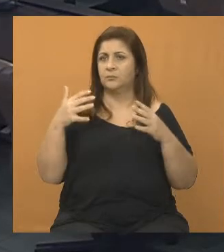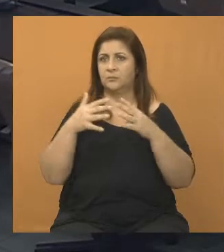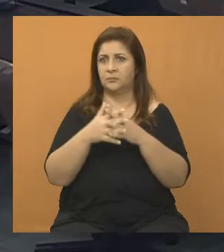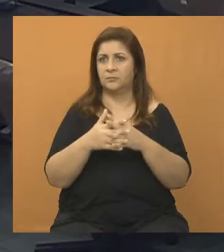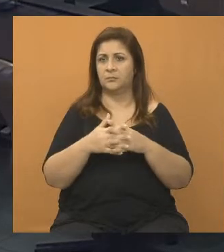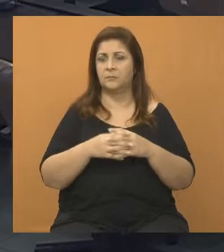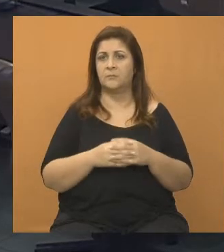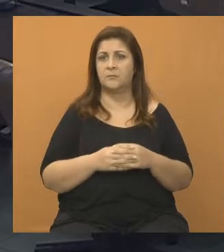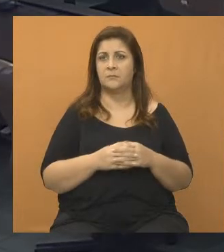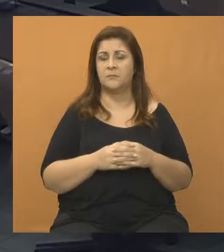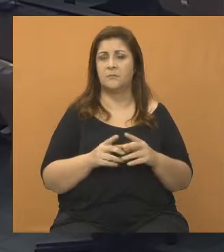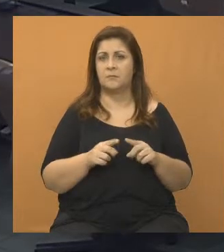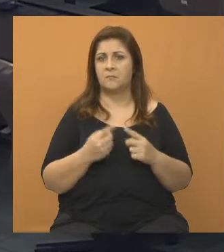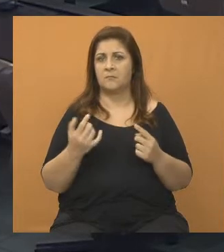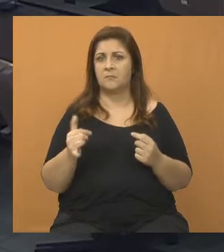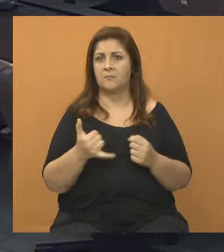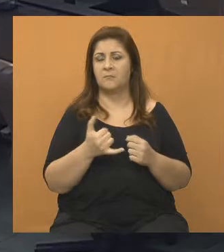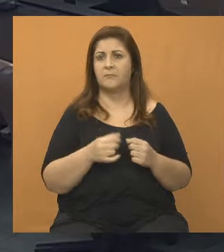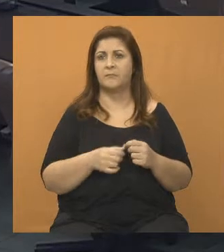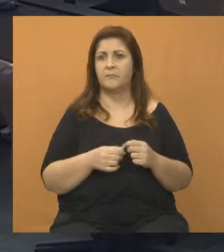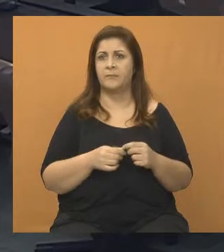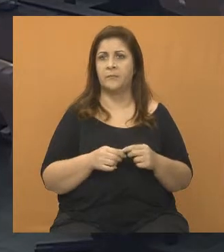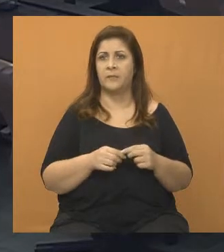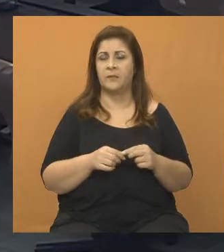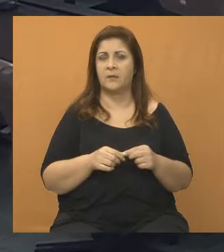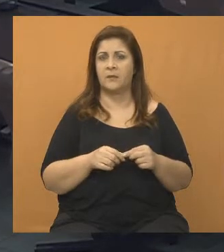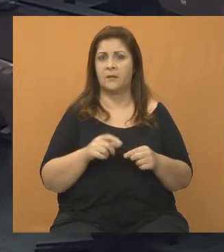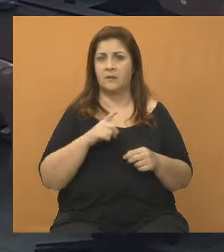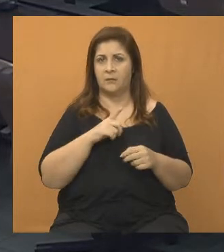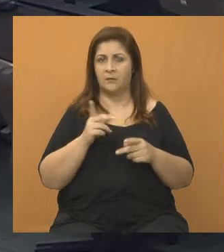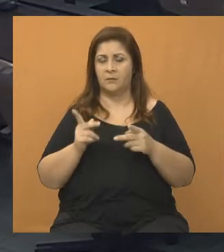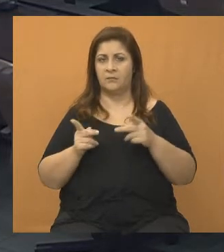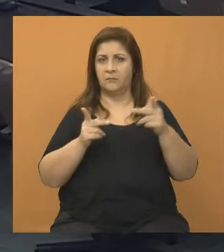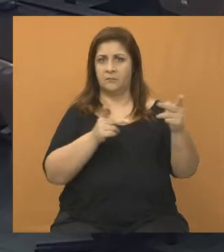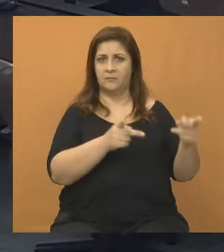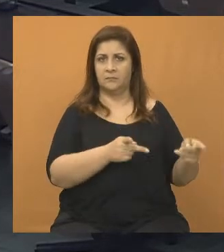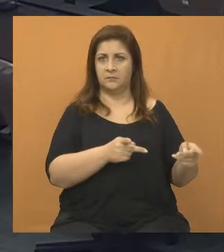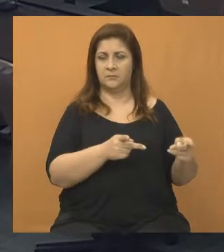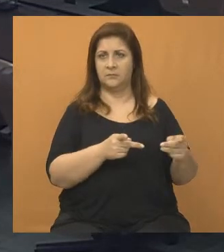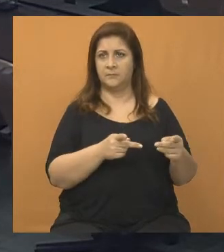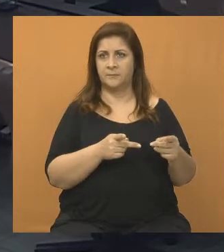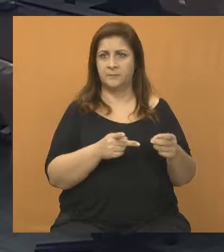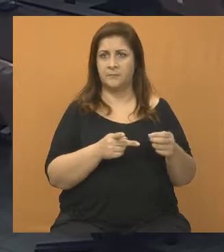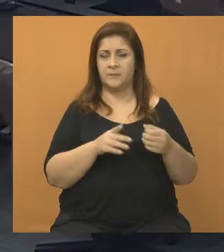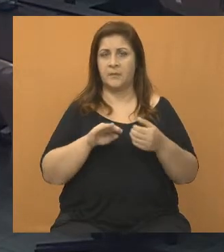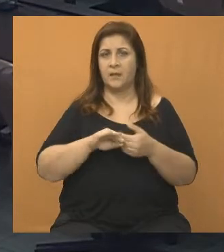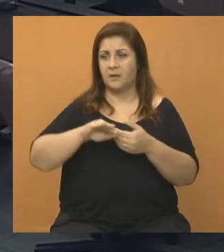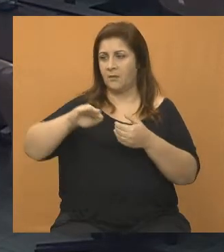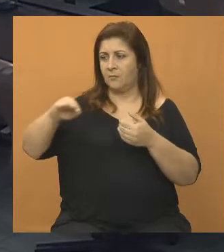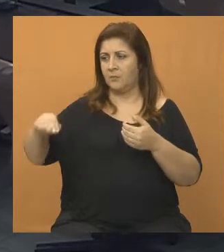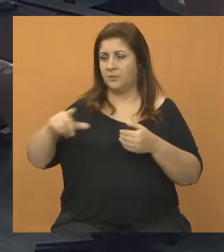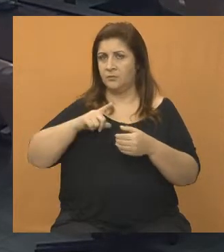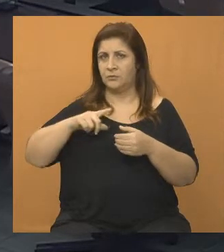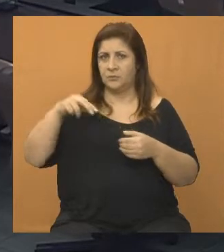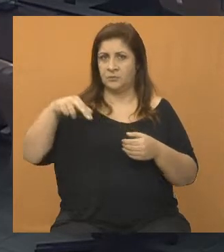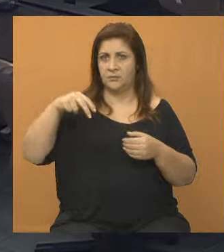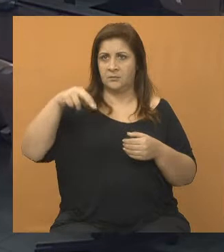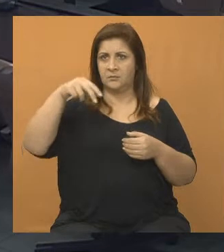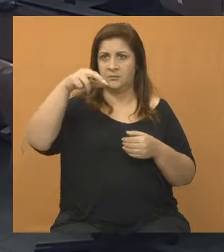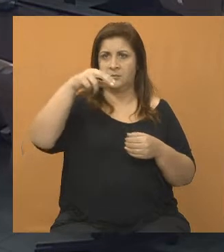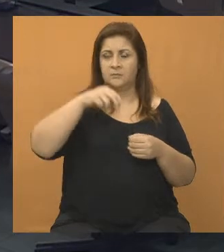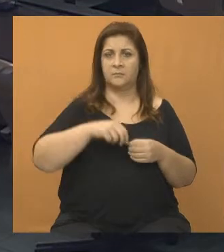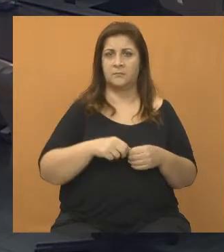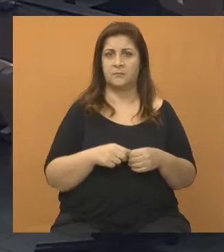mas aproveitando o gancho, nós fizemos uma visita lá agora recente e aquela parte ali onde tinha a escadaria está tendo